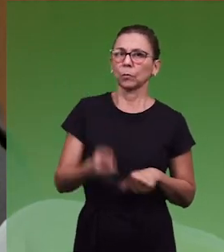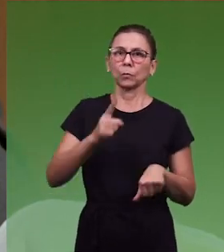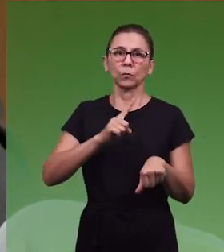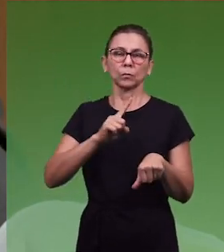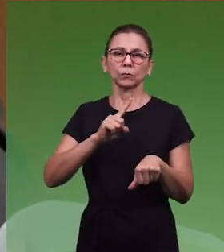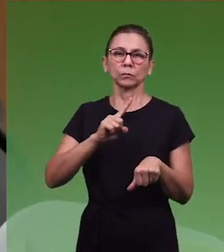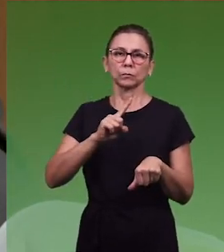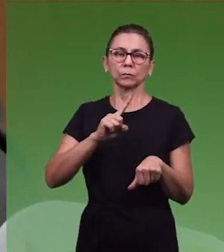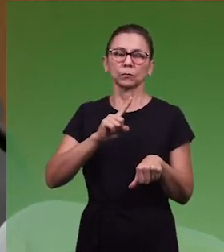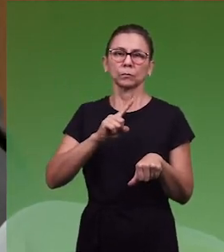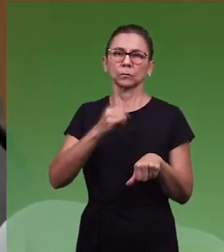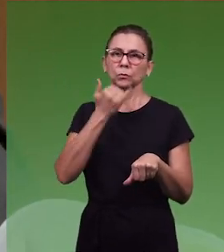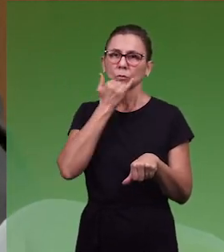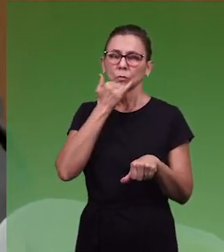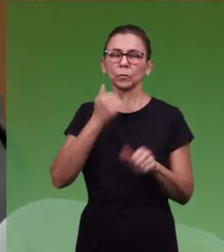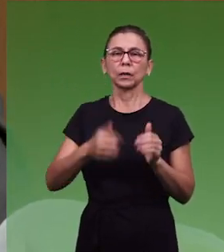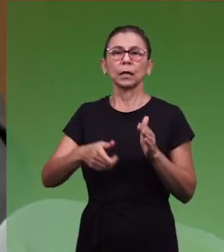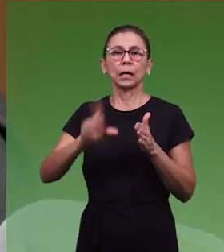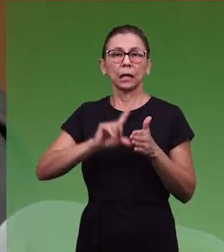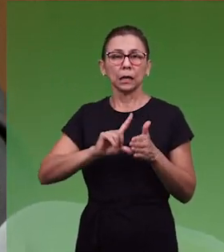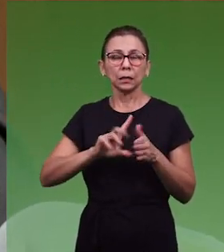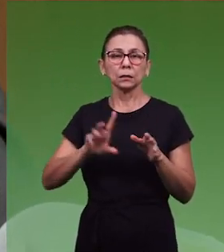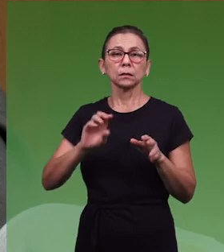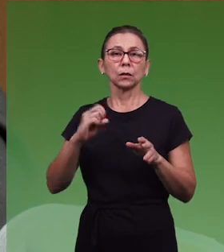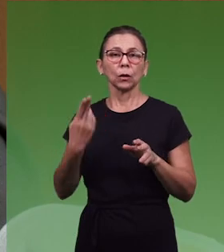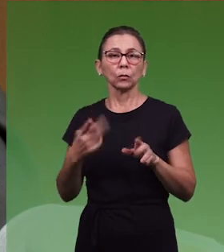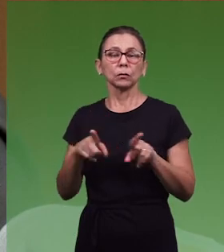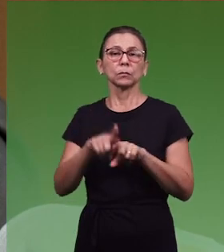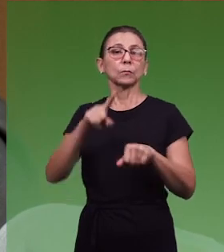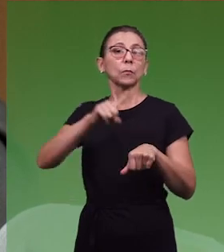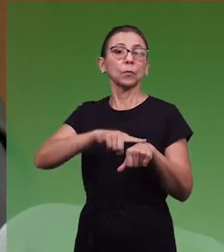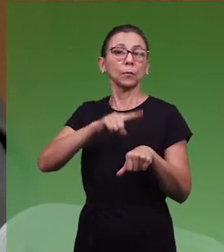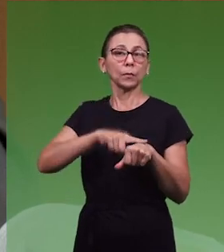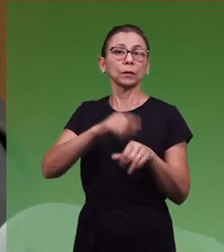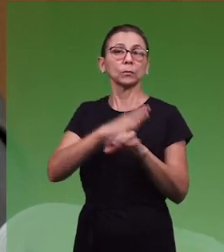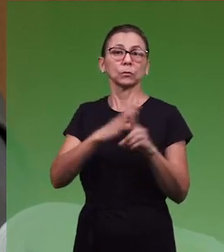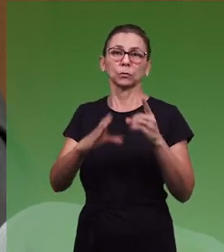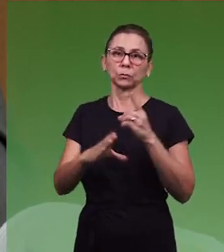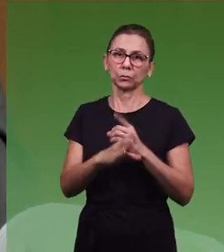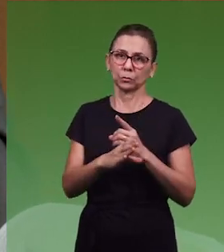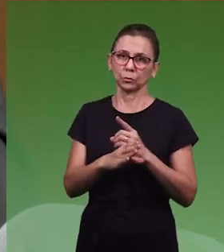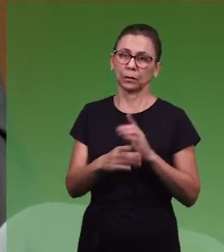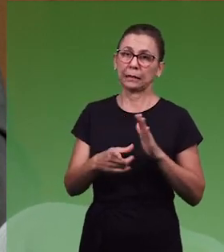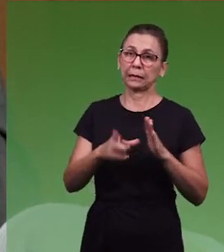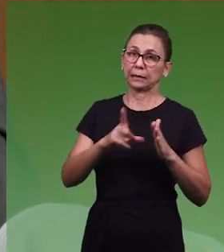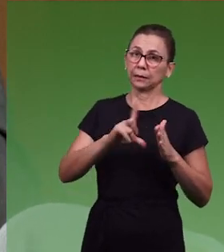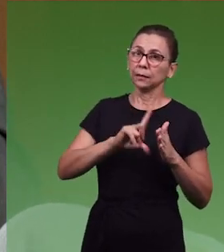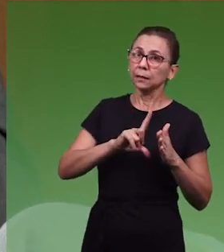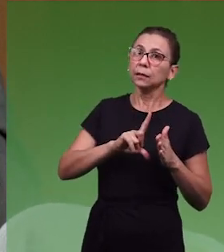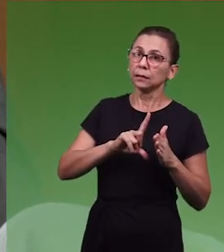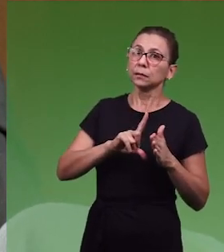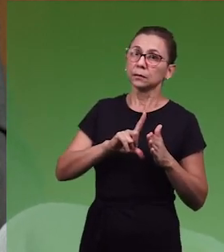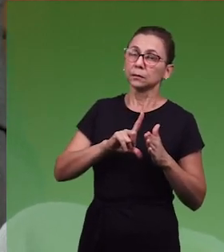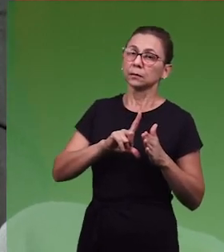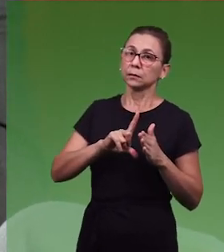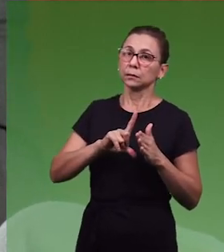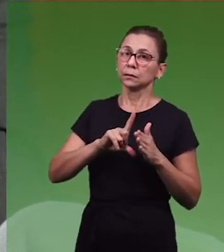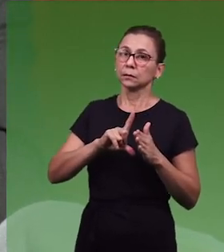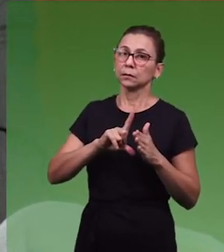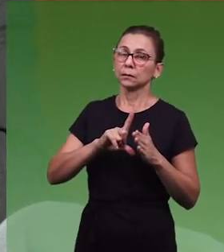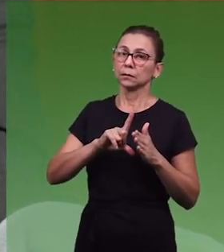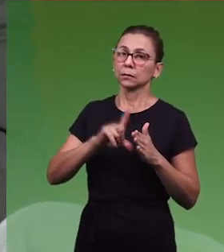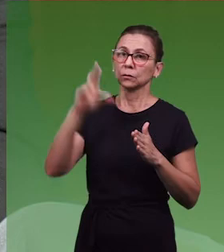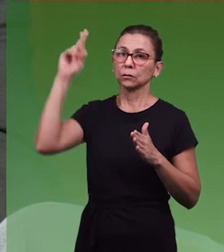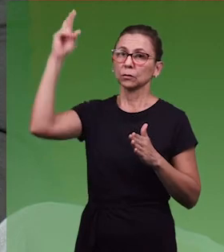também. É claro que essas revelações que o Senhor dá antes, elas são muito preciosas, que elas